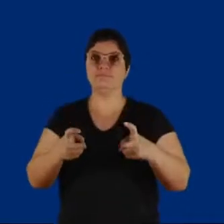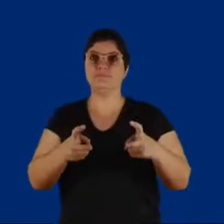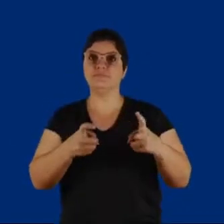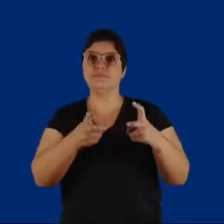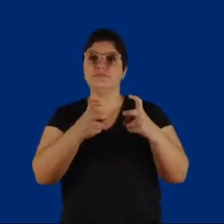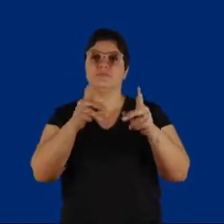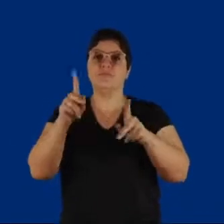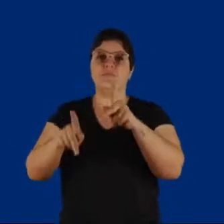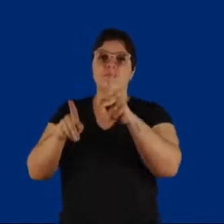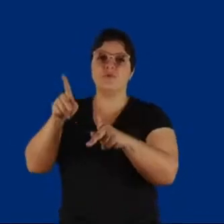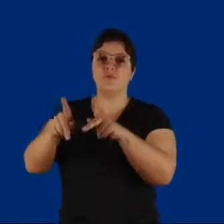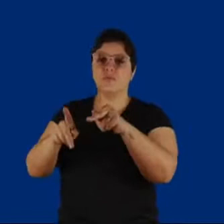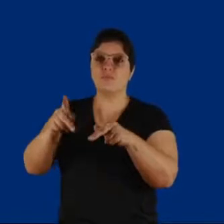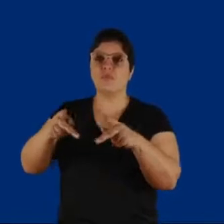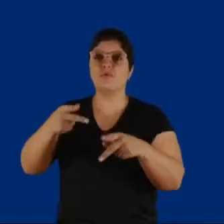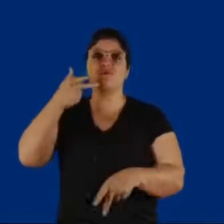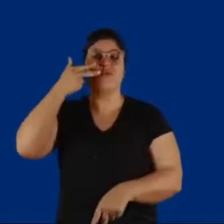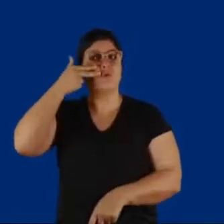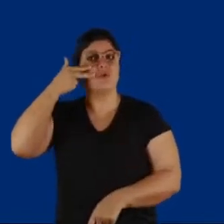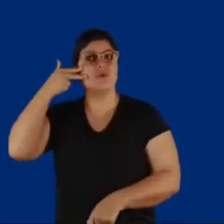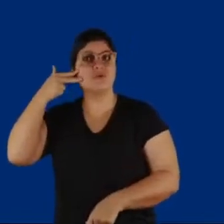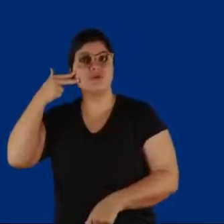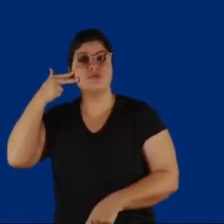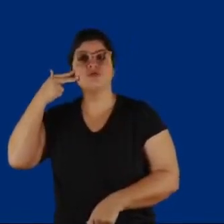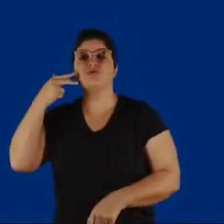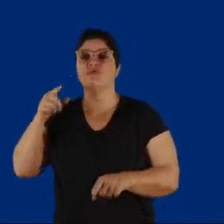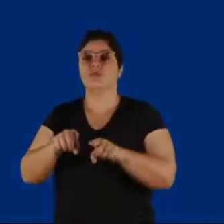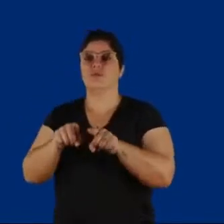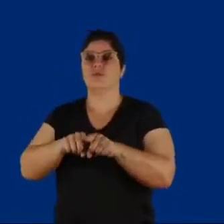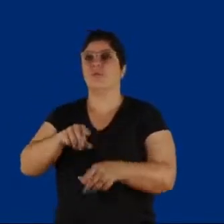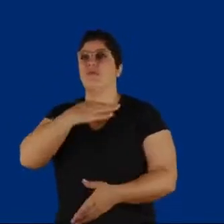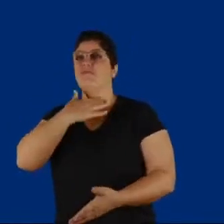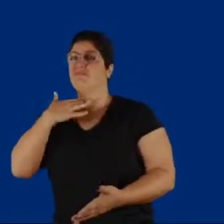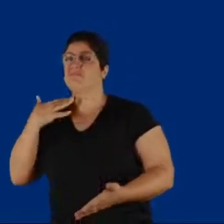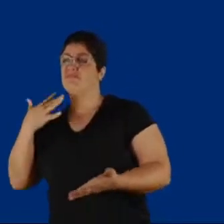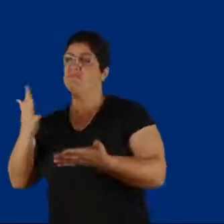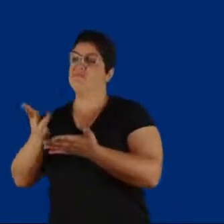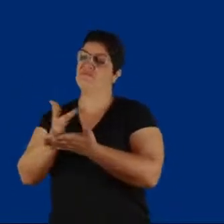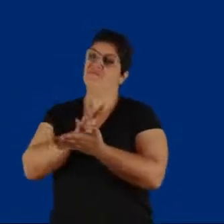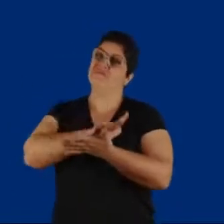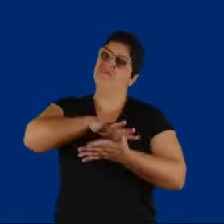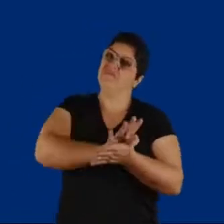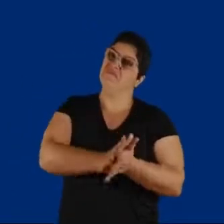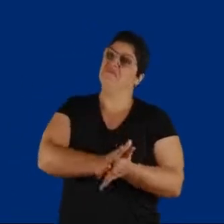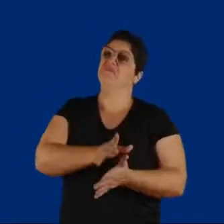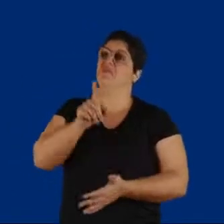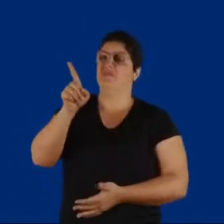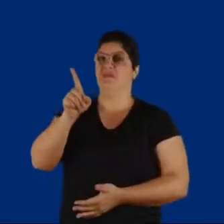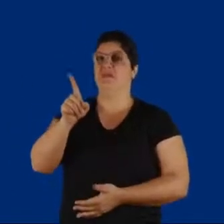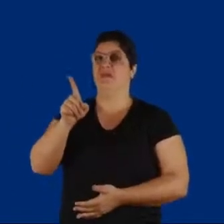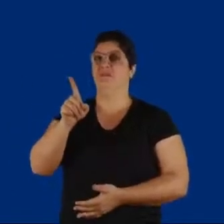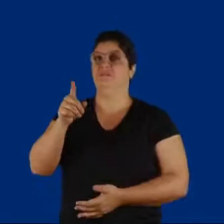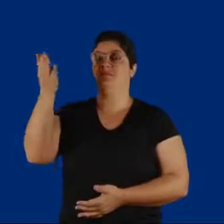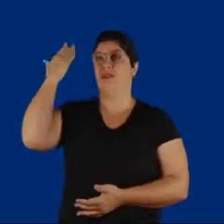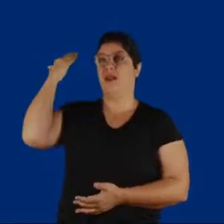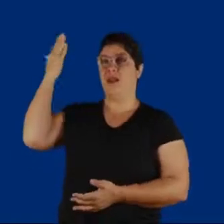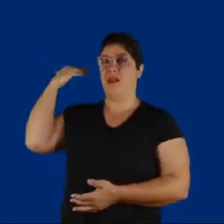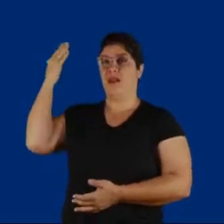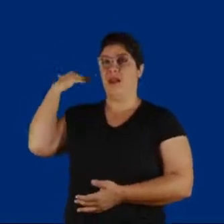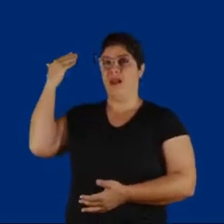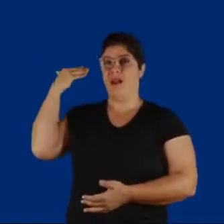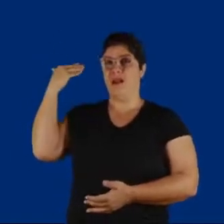povo indígena e todo o genocídio que aconteceu quando o Canadá foi colonizado. Então, é um momento